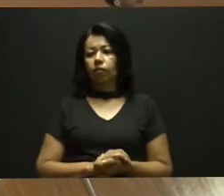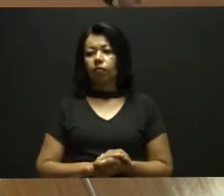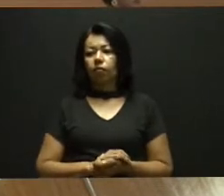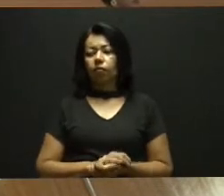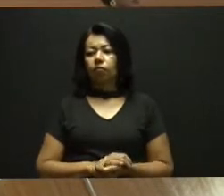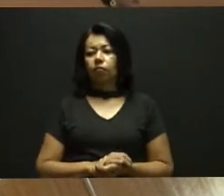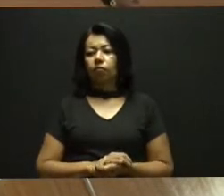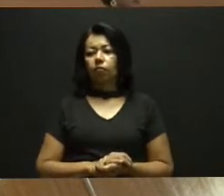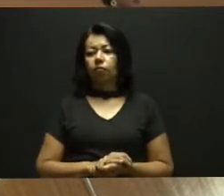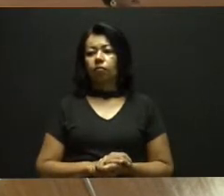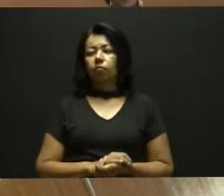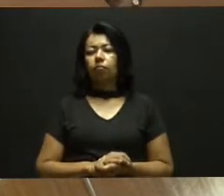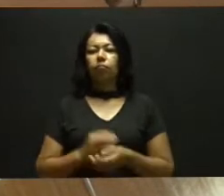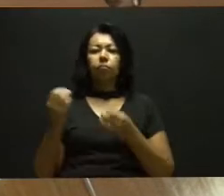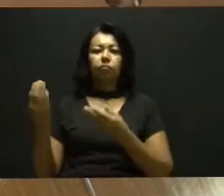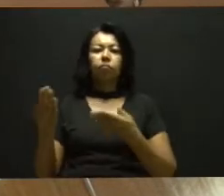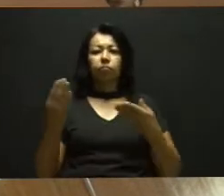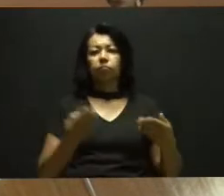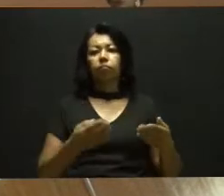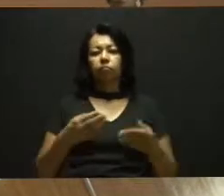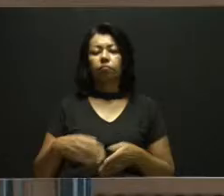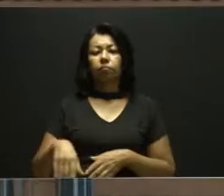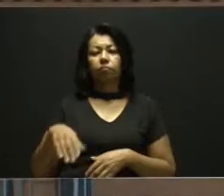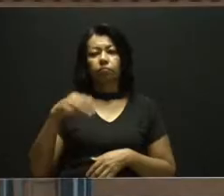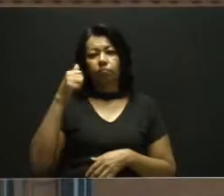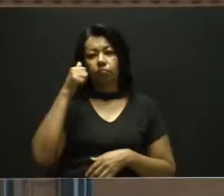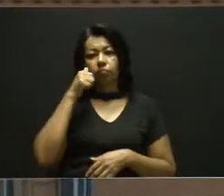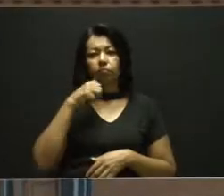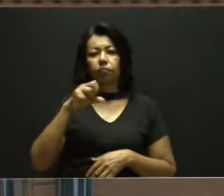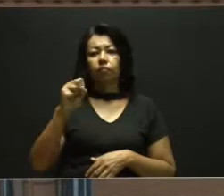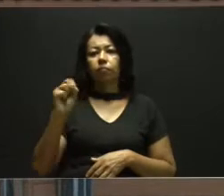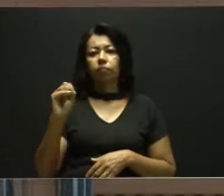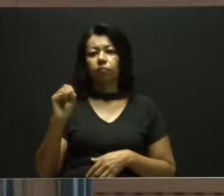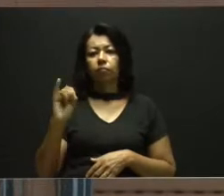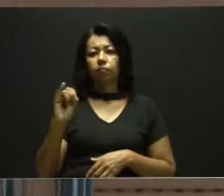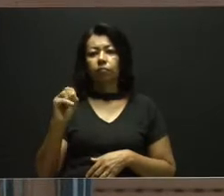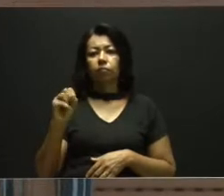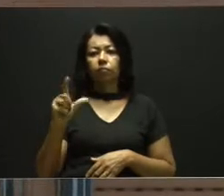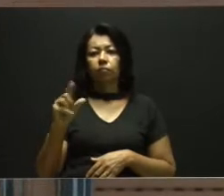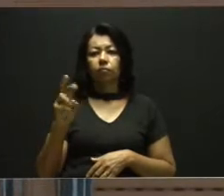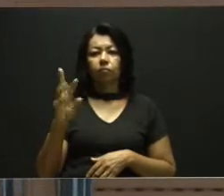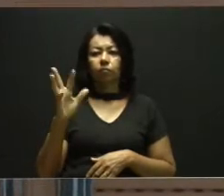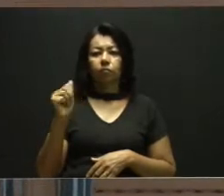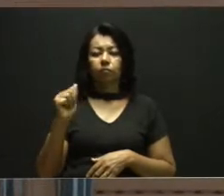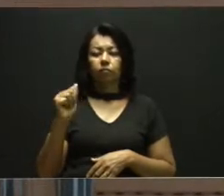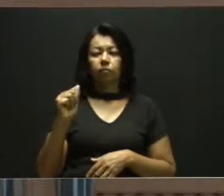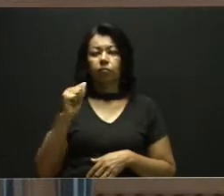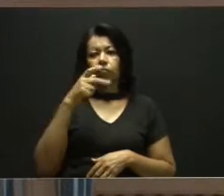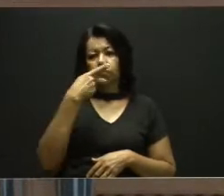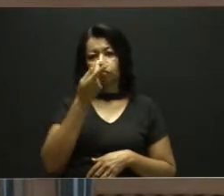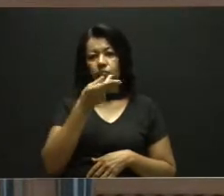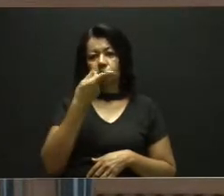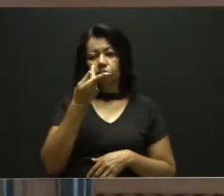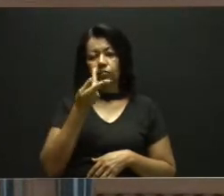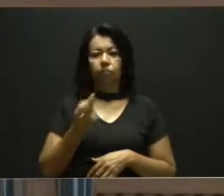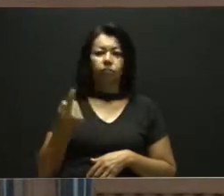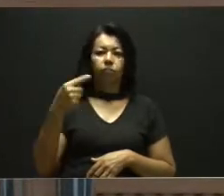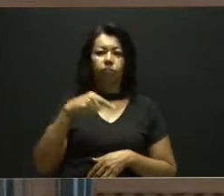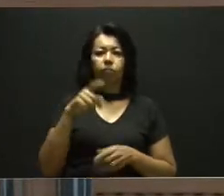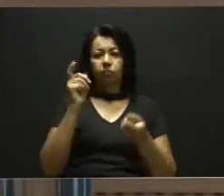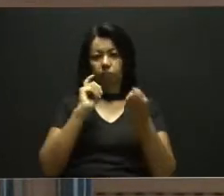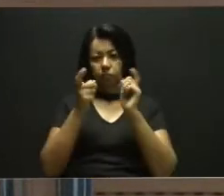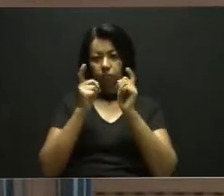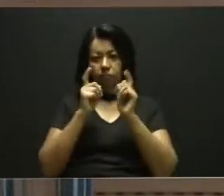neste momento convido a excelentíssima senhora silvia maria santos da silva digníssima oradora oficial desta